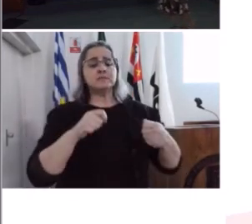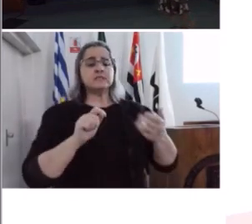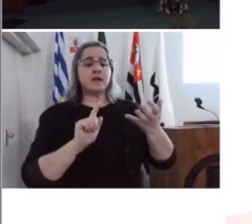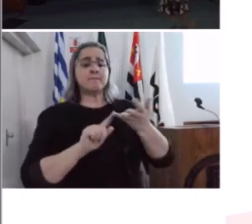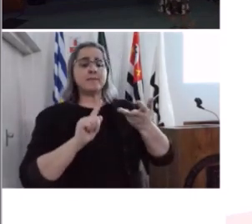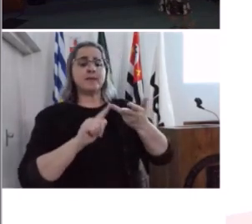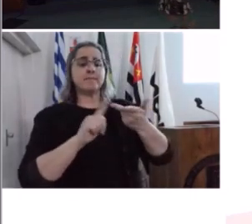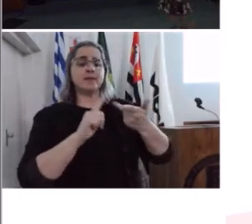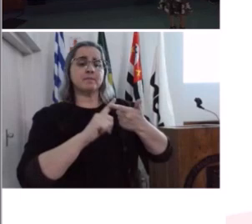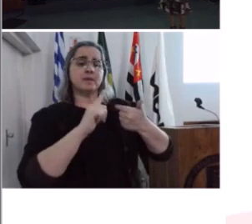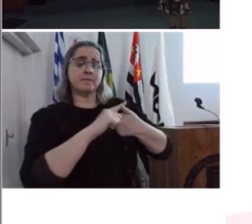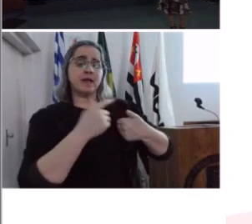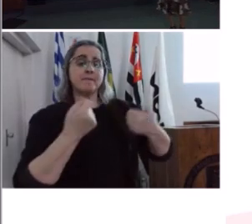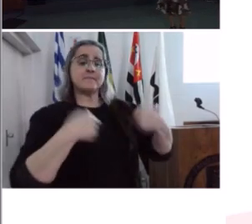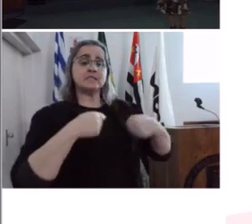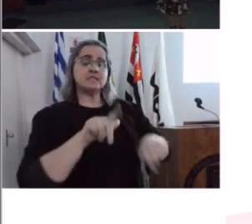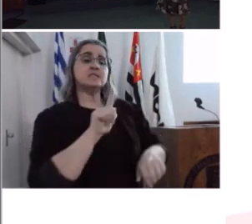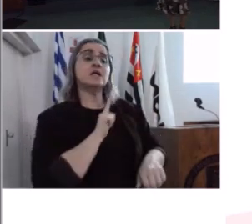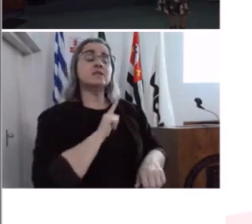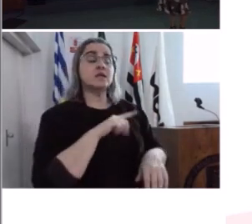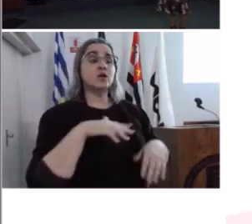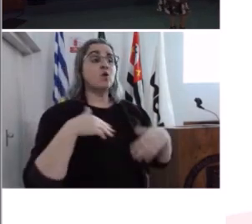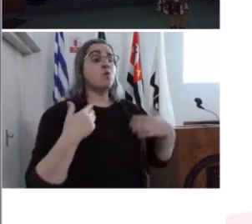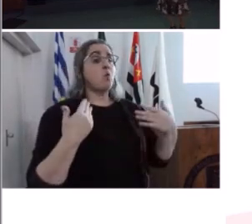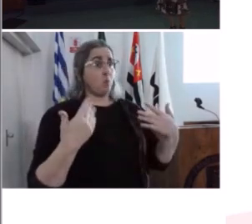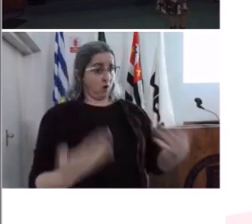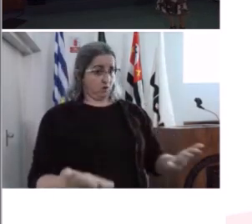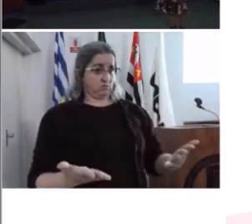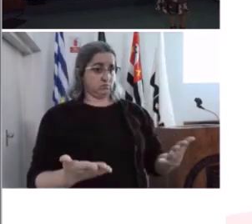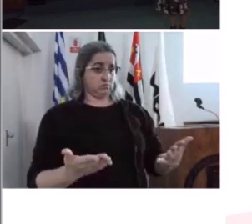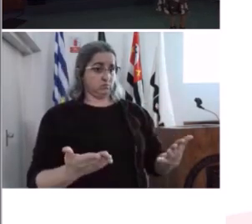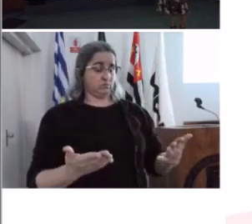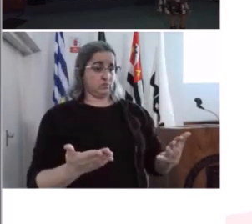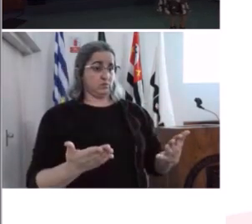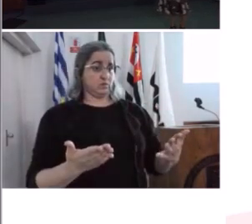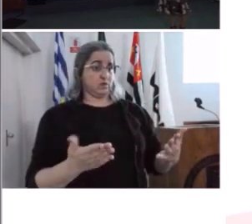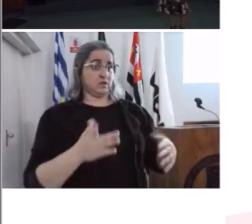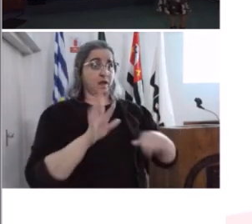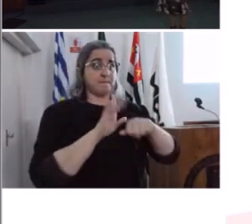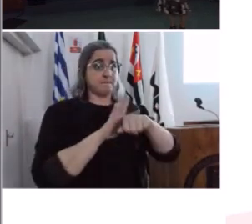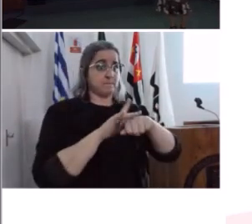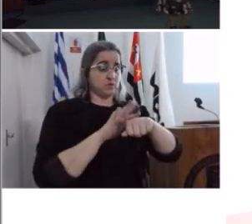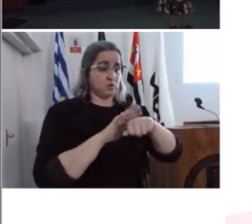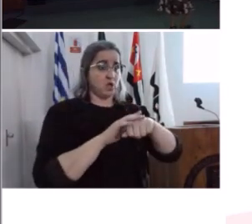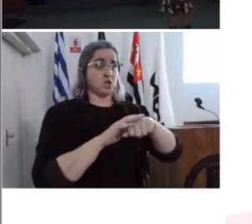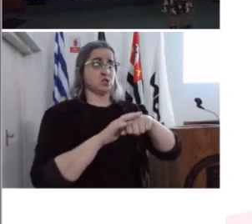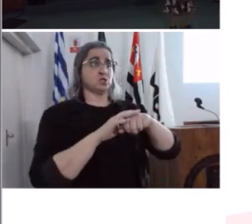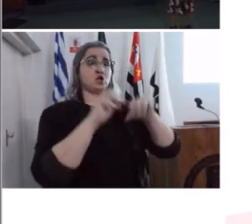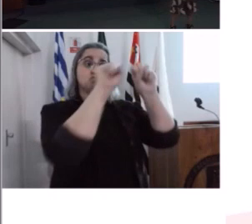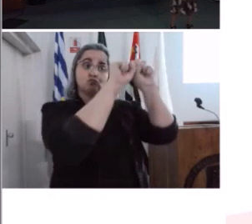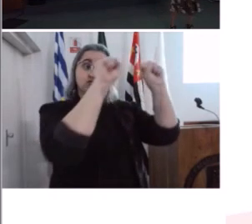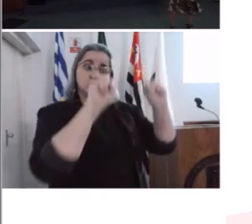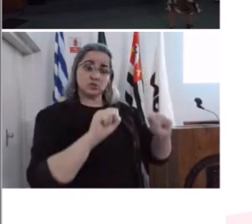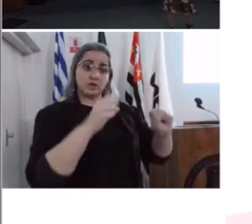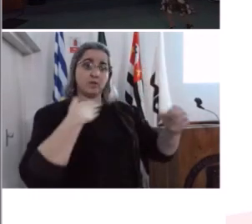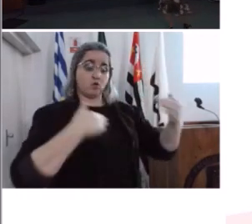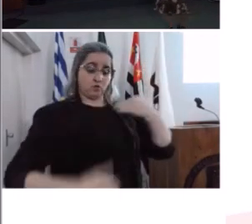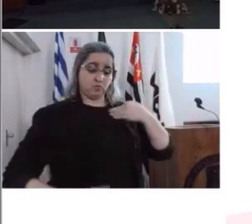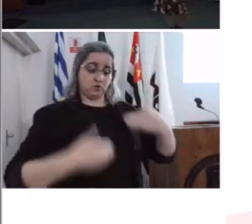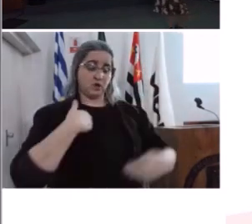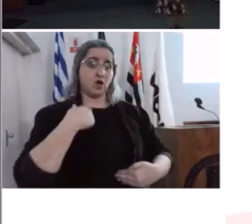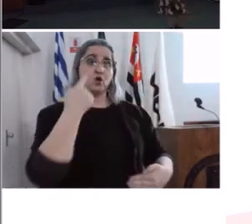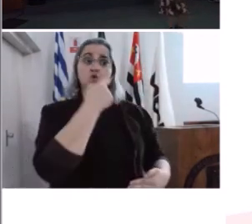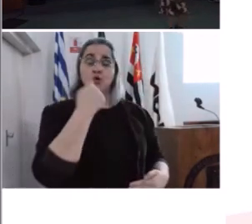possam exercer essa área da medicina oral que está sendo proposta, né? Primeiro, gente, não tem